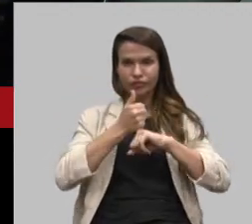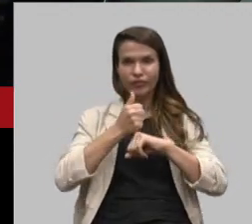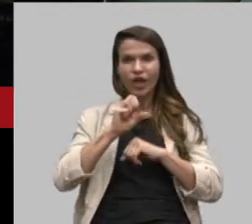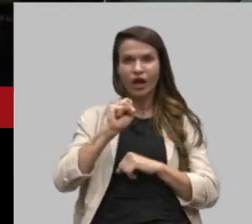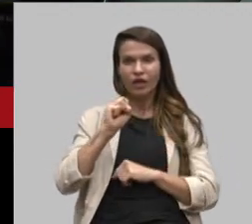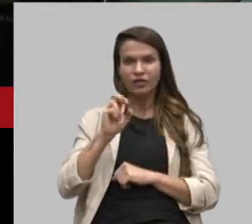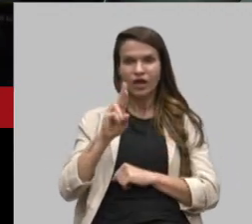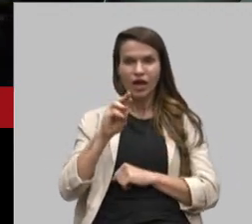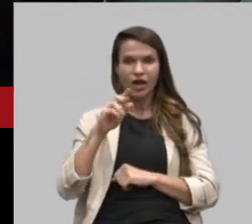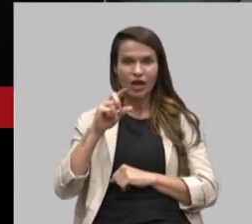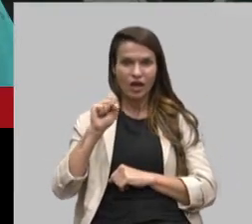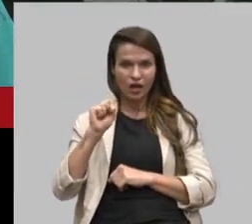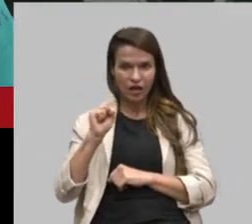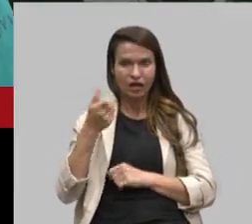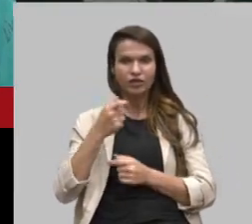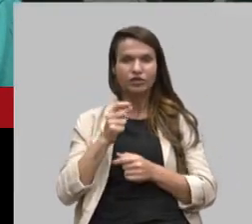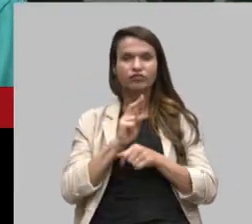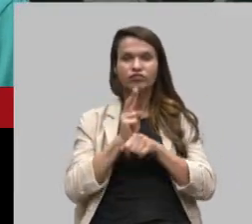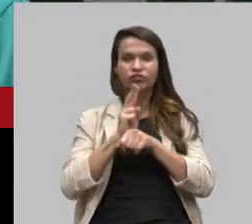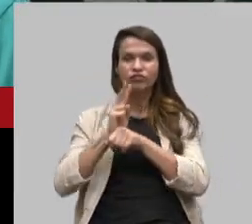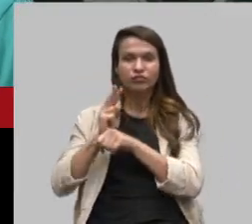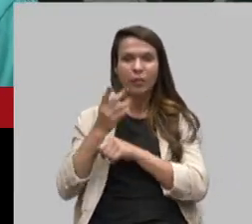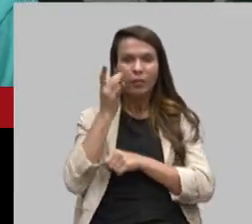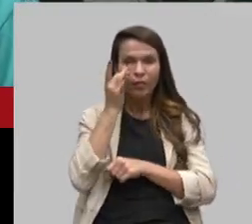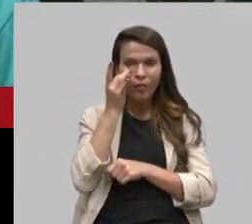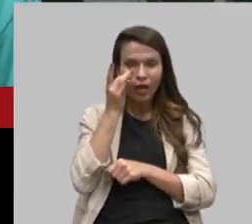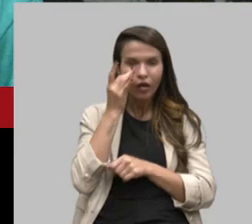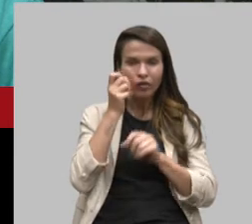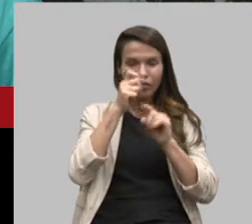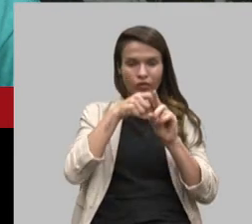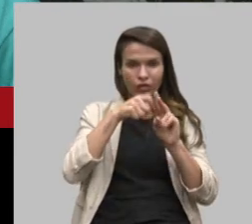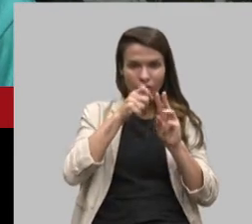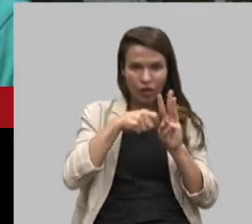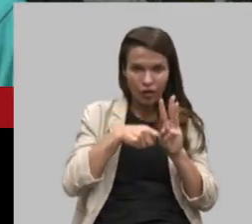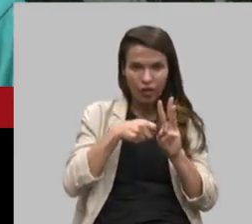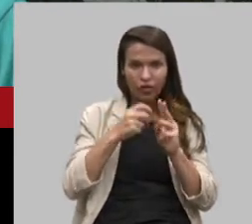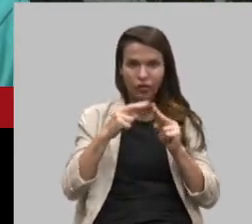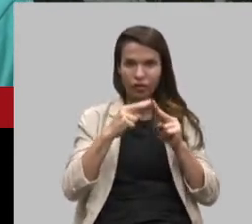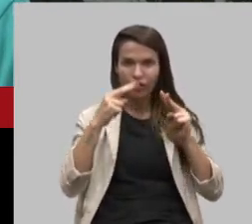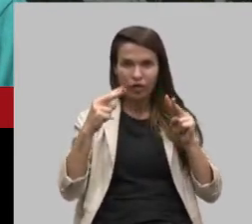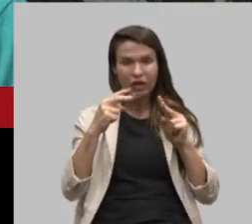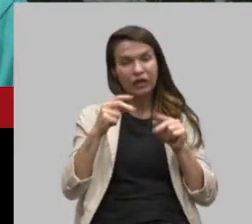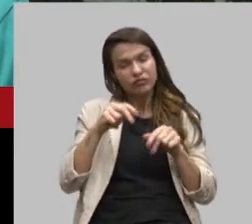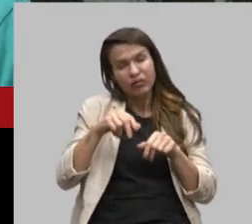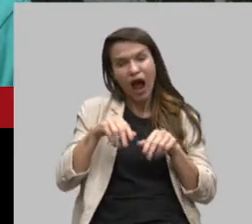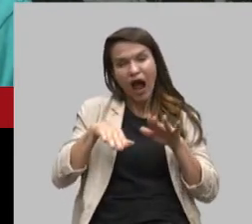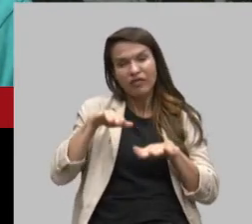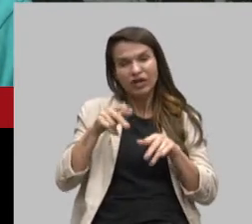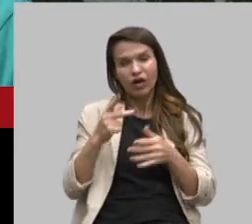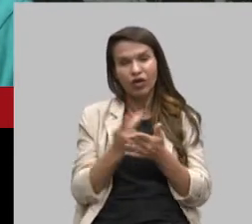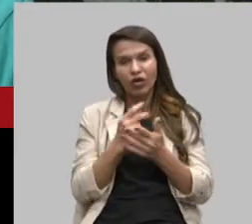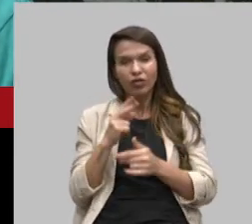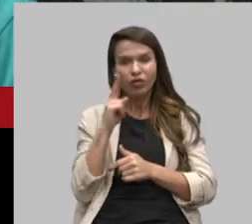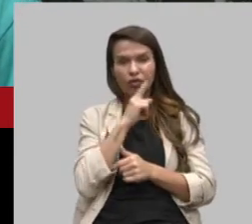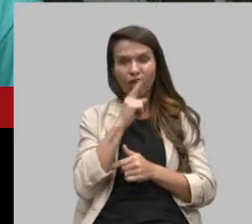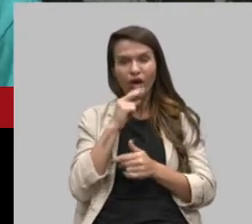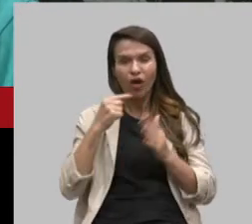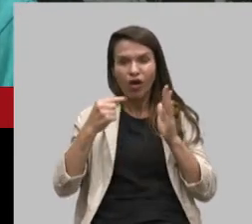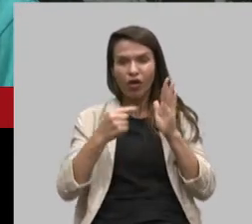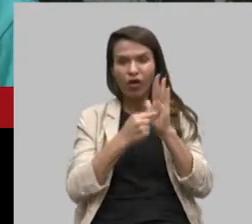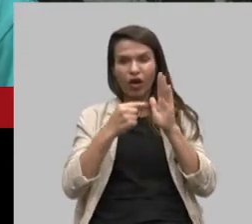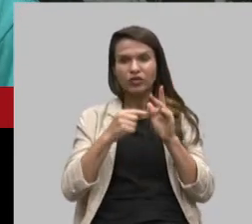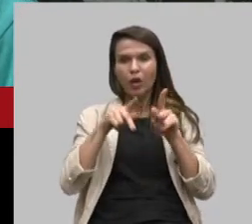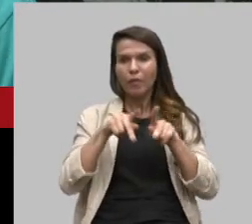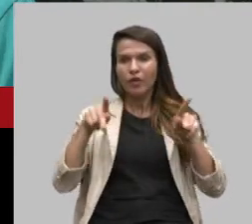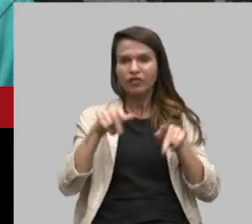instituindo fiscalizações presenciais trimestralmente e via remota em caso de emergência relatando as denúncias de ocorrências entre professores